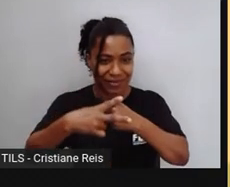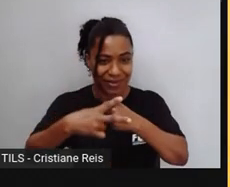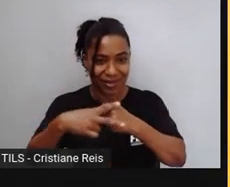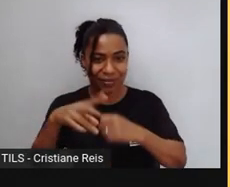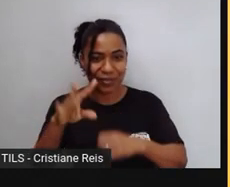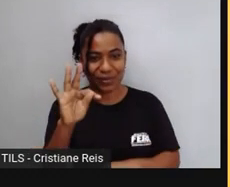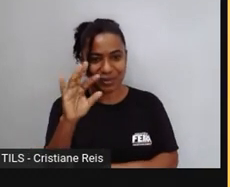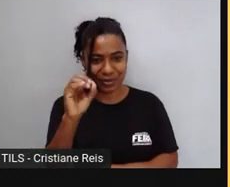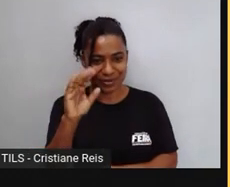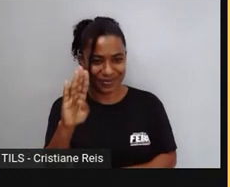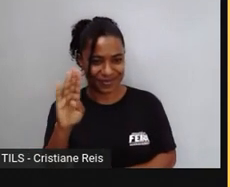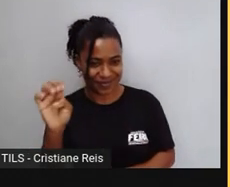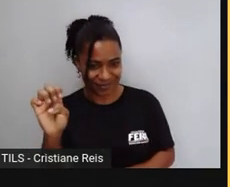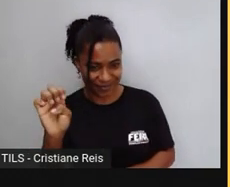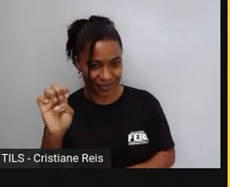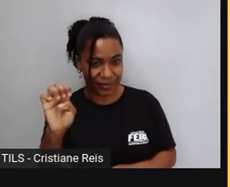students?